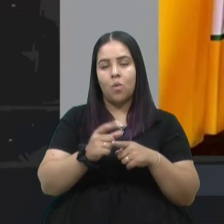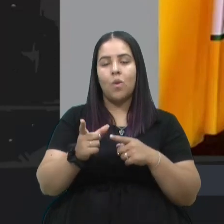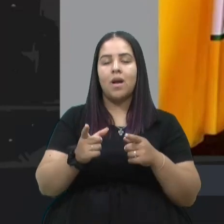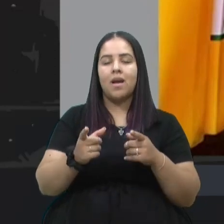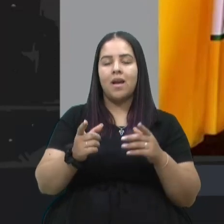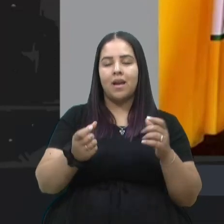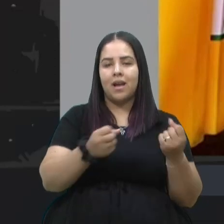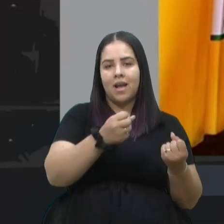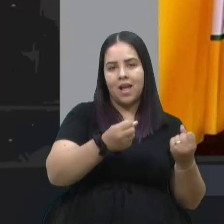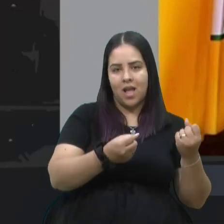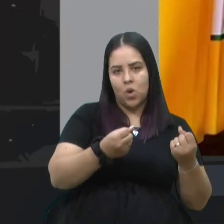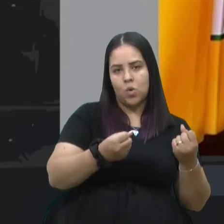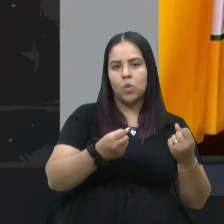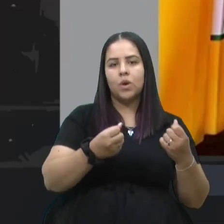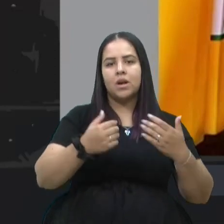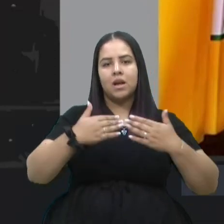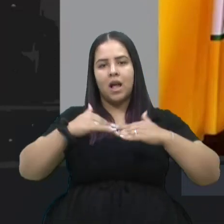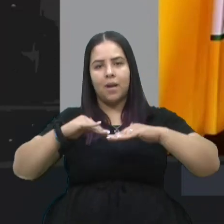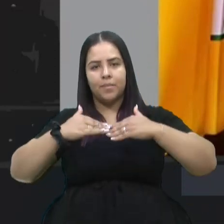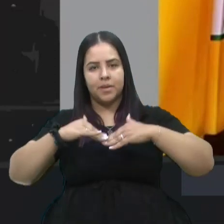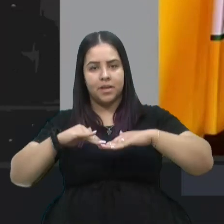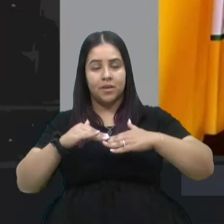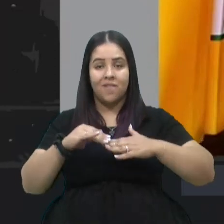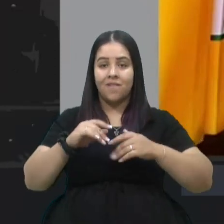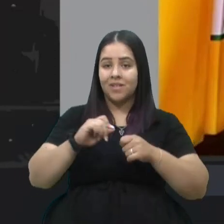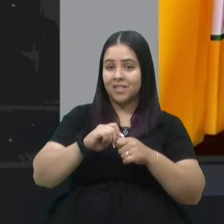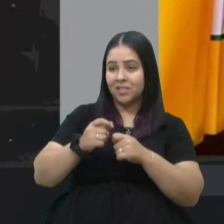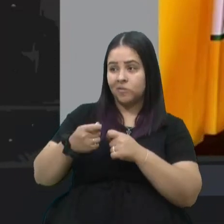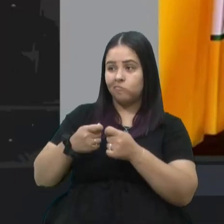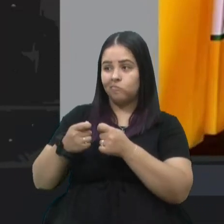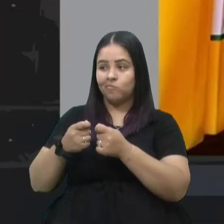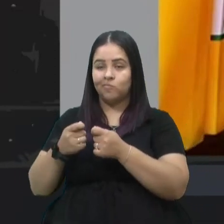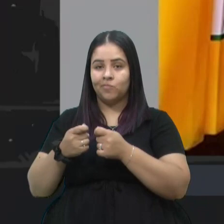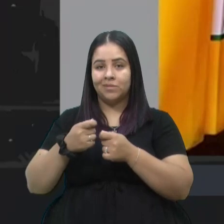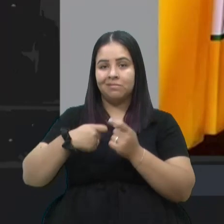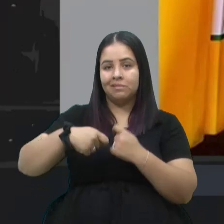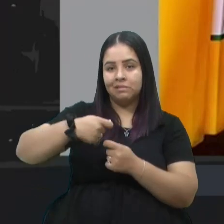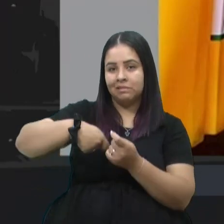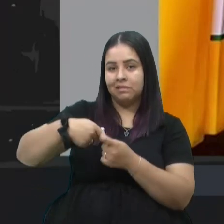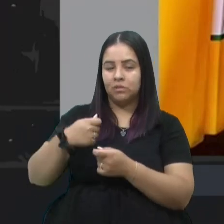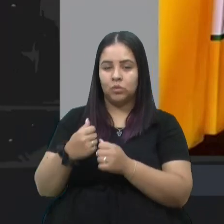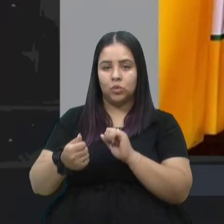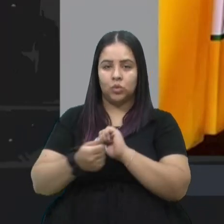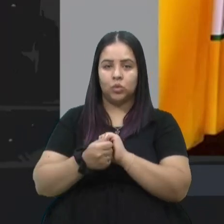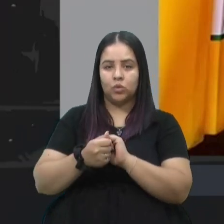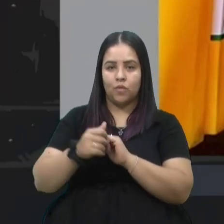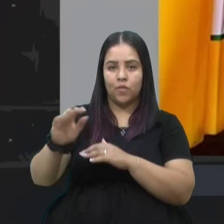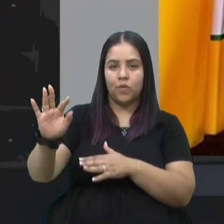negociar com os fornecedores, porque eles estavam todos afastados da Codeca.